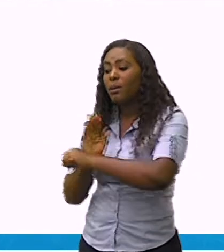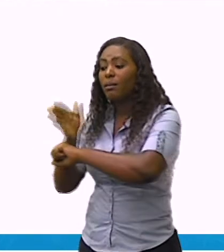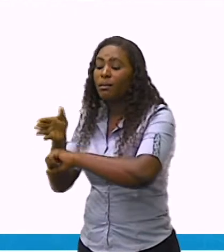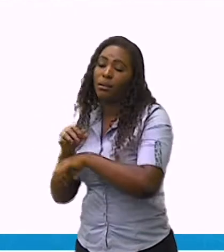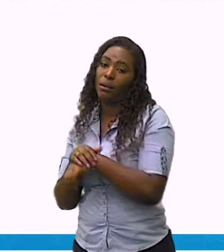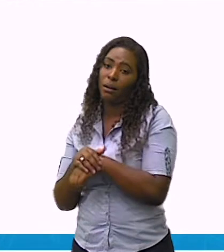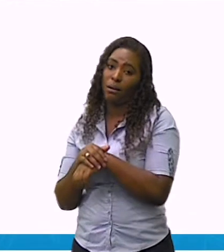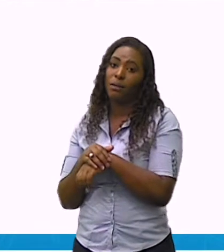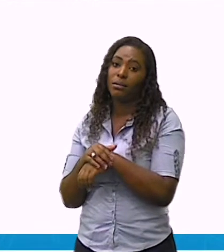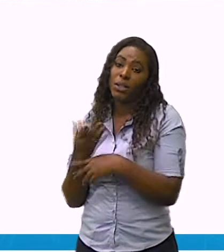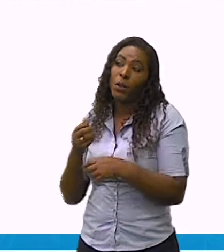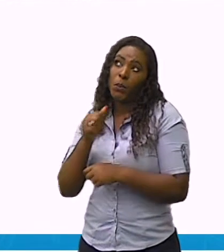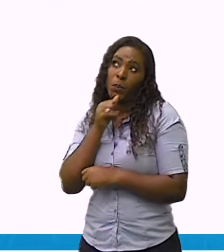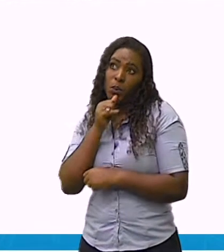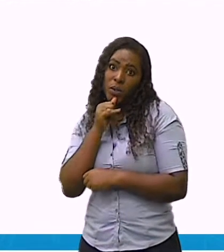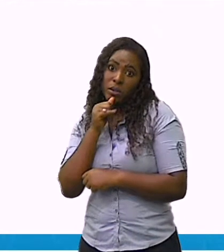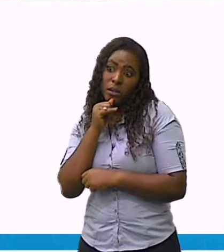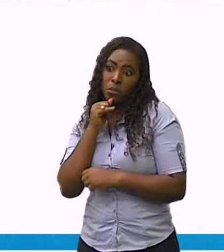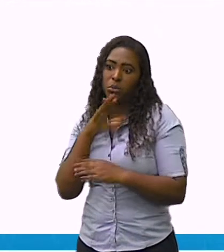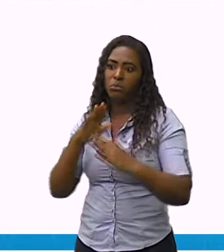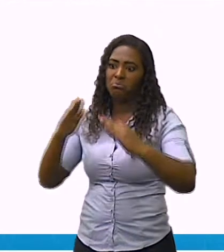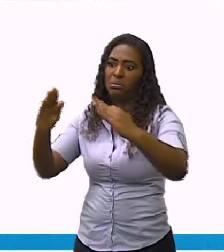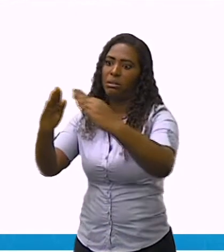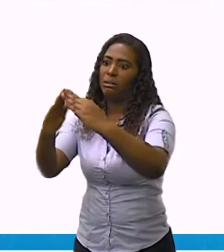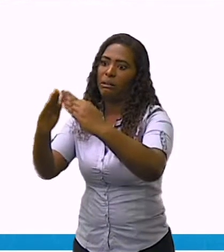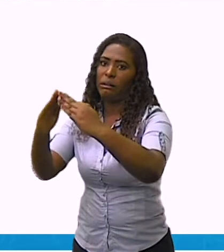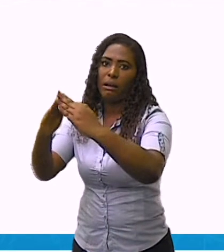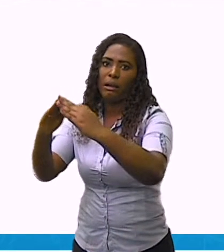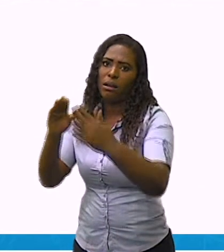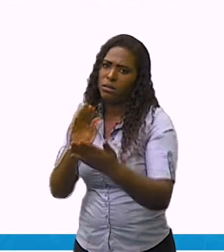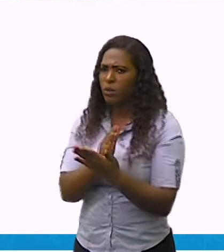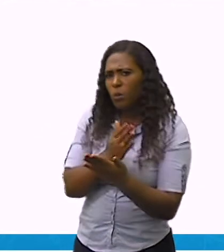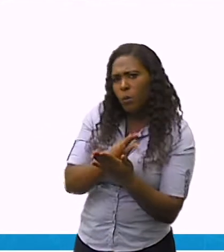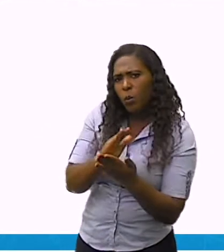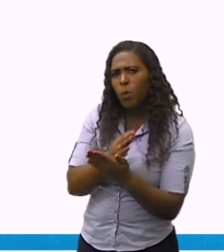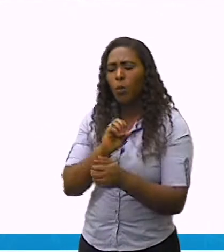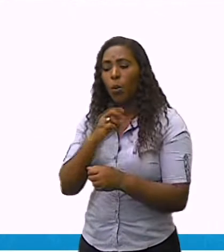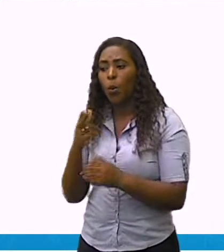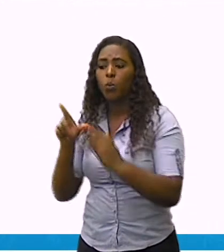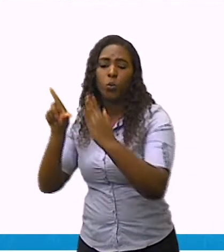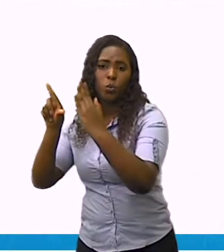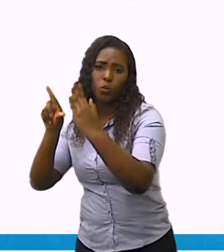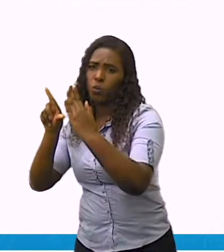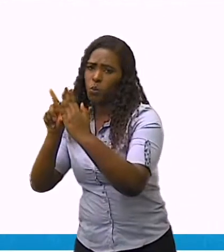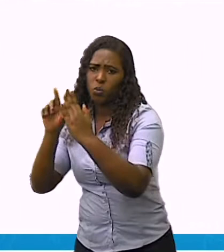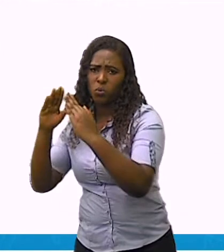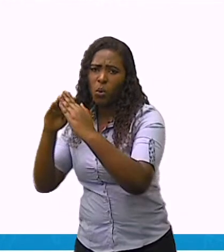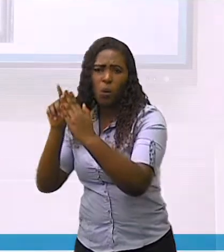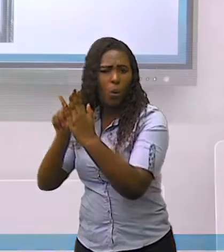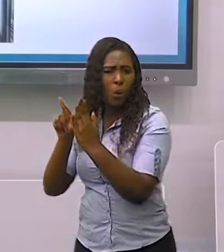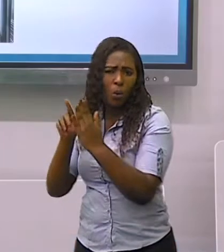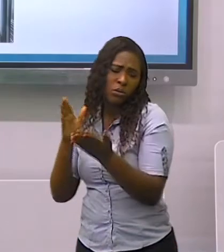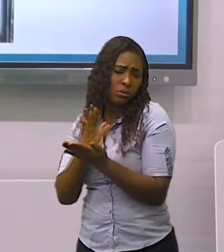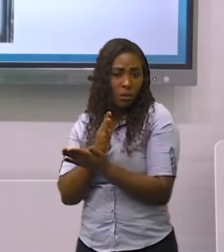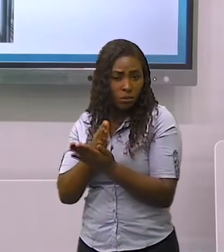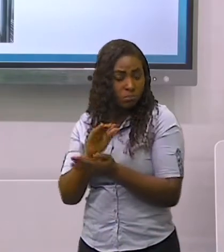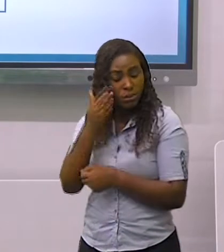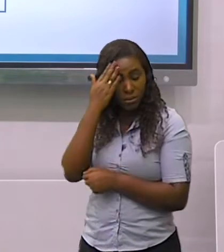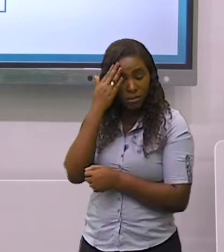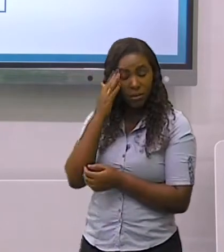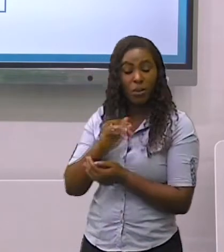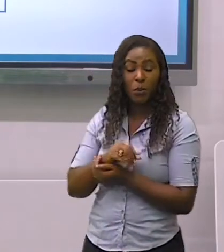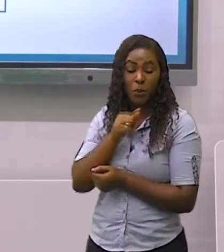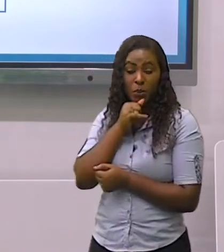casas, lojas. Para você entender melhor, vou apresentar as definições do que são